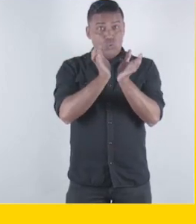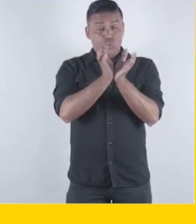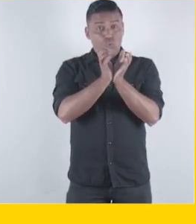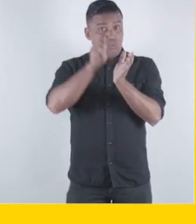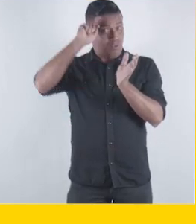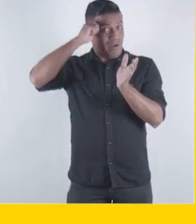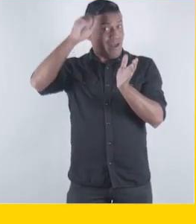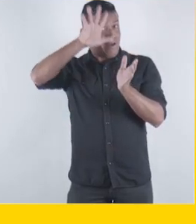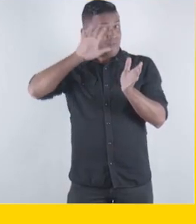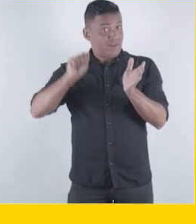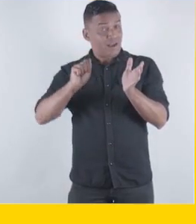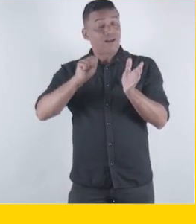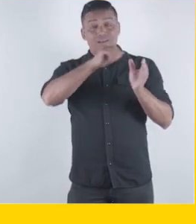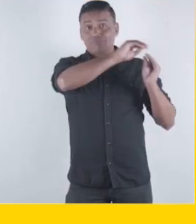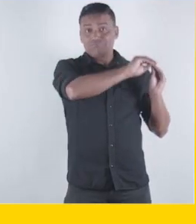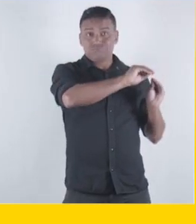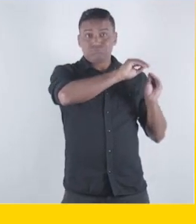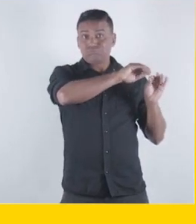para a ilha entre